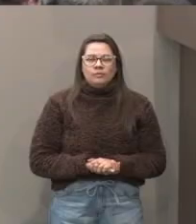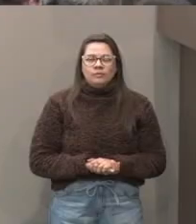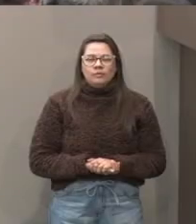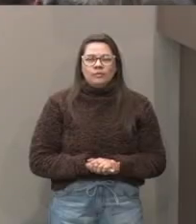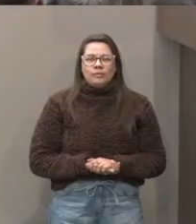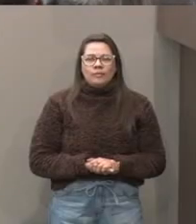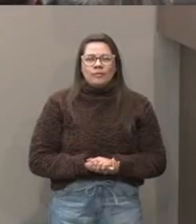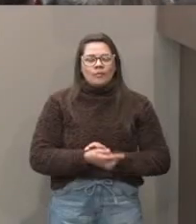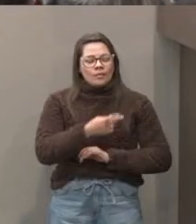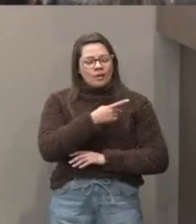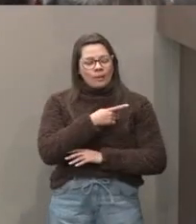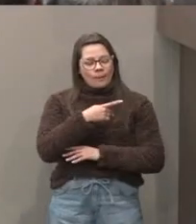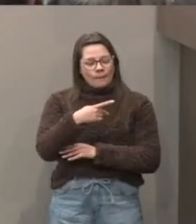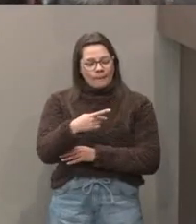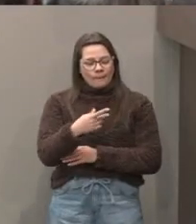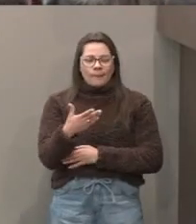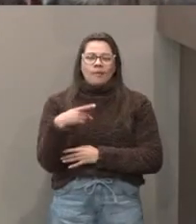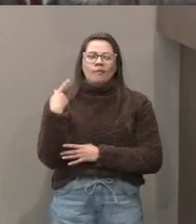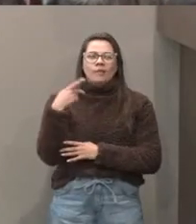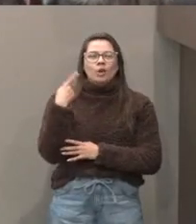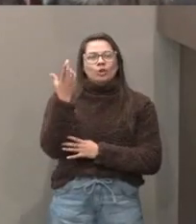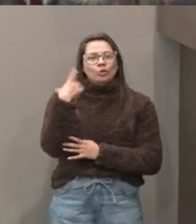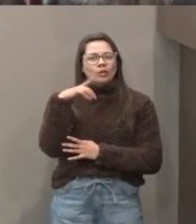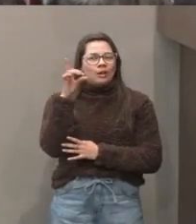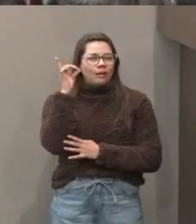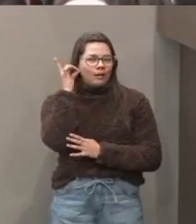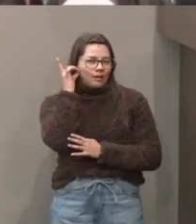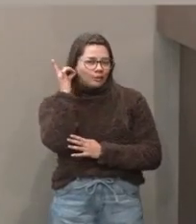Digníssimo presidente da sessão, Edson Nascimento,